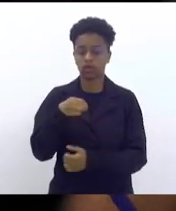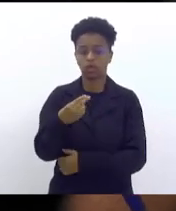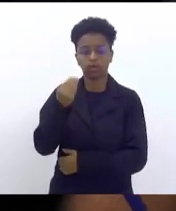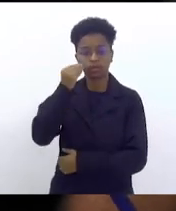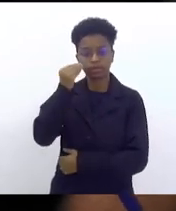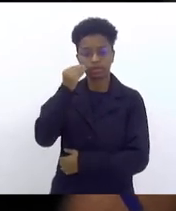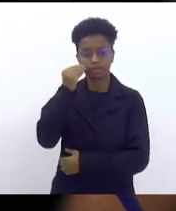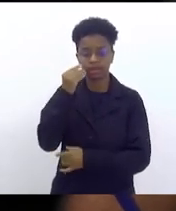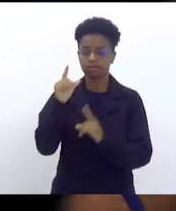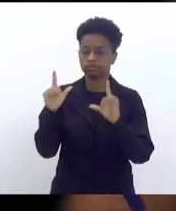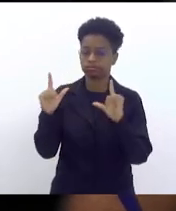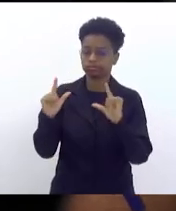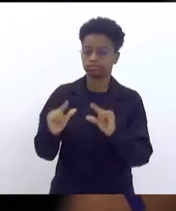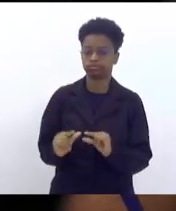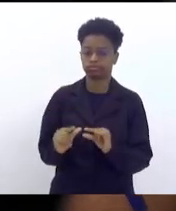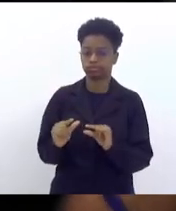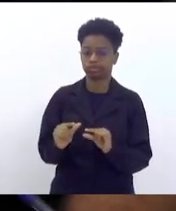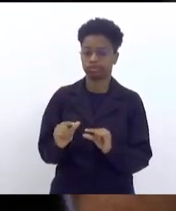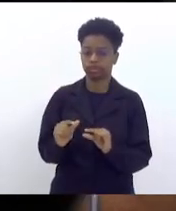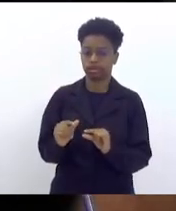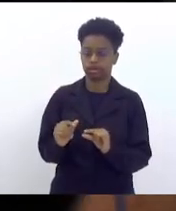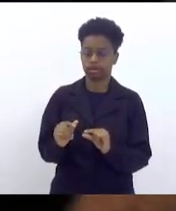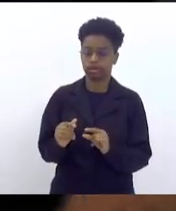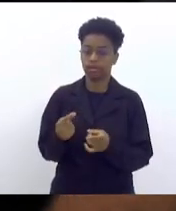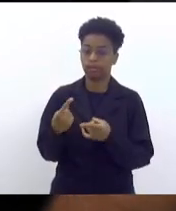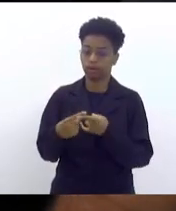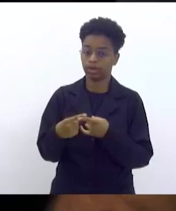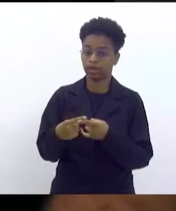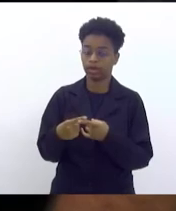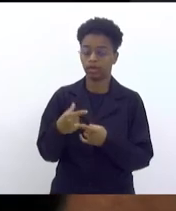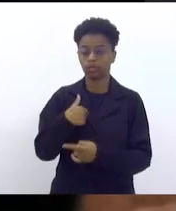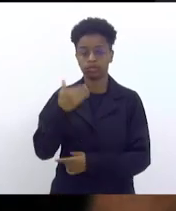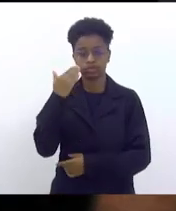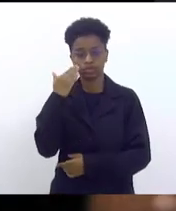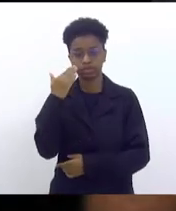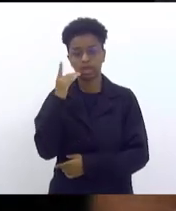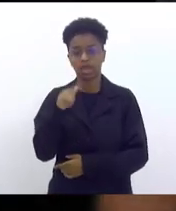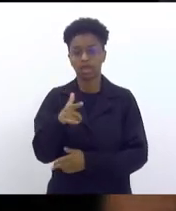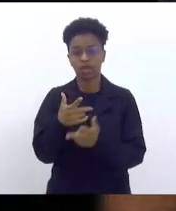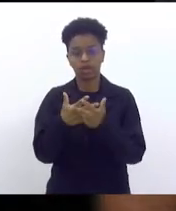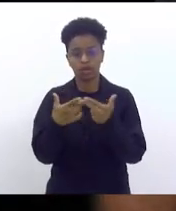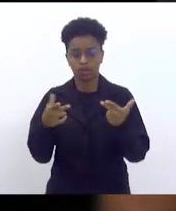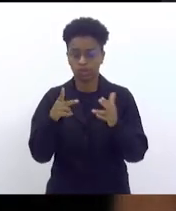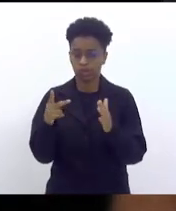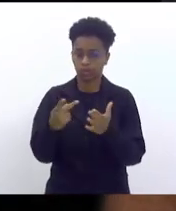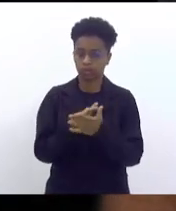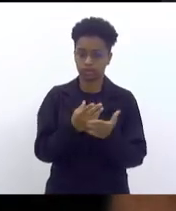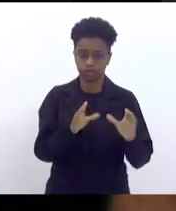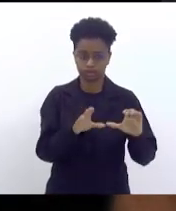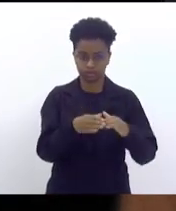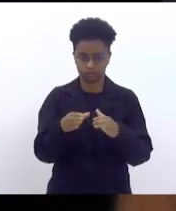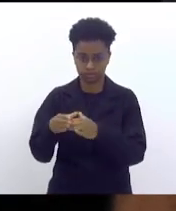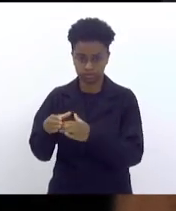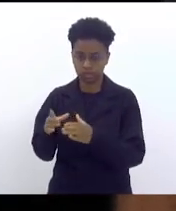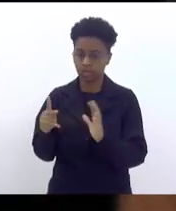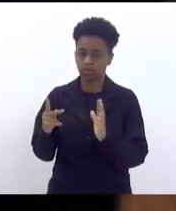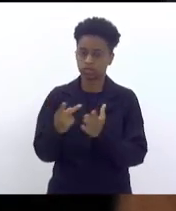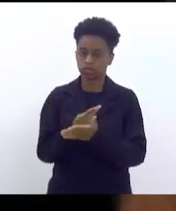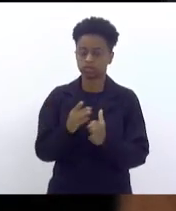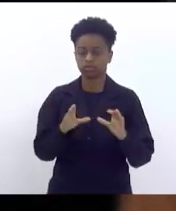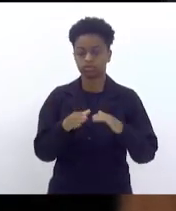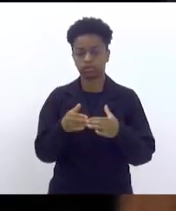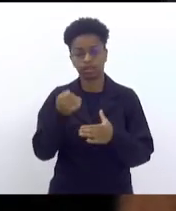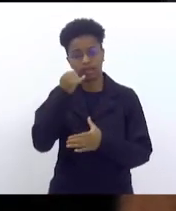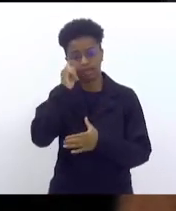minimizar o máximo aqueles que já estão porque eu sei que isso é uma coisa que é feita pelas comissões é feito pela comissão de